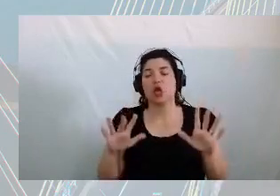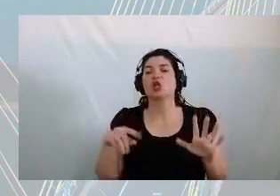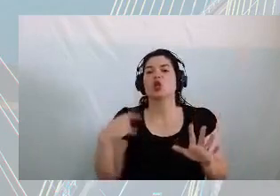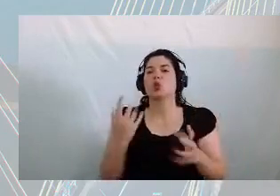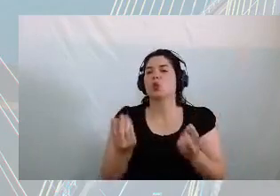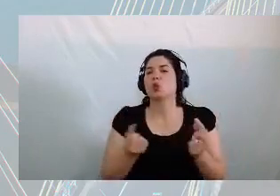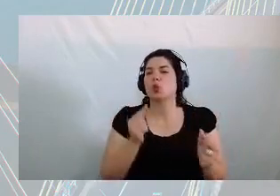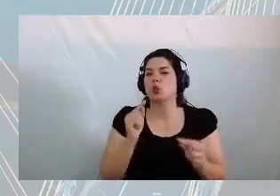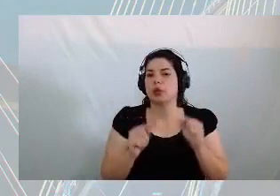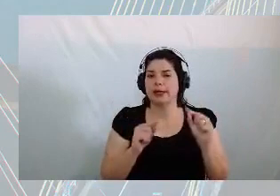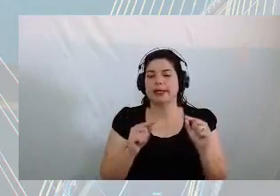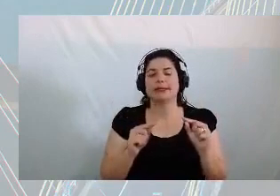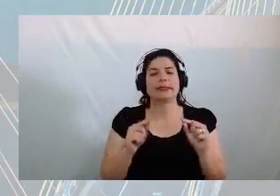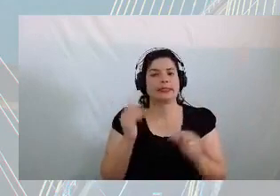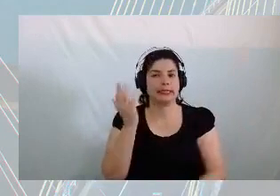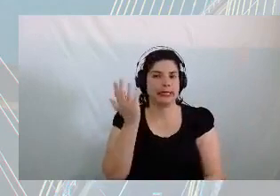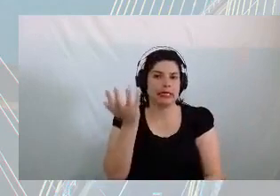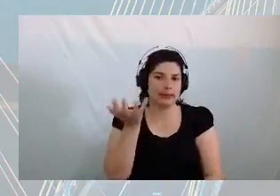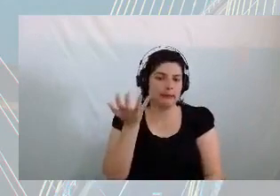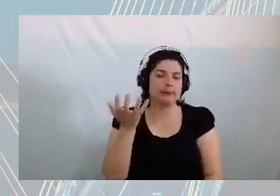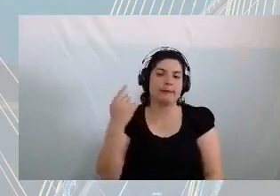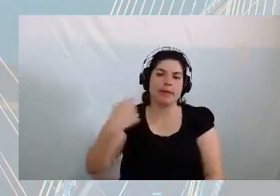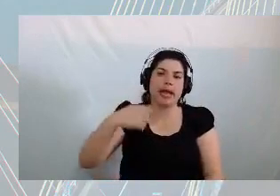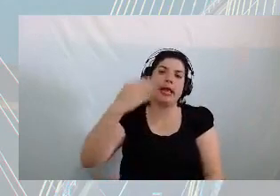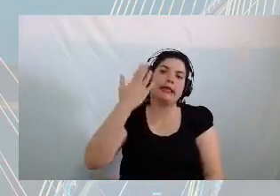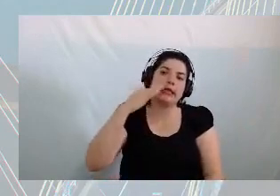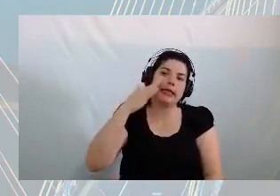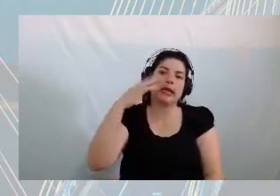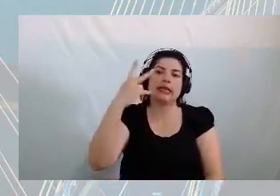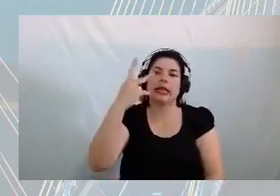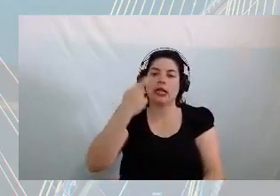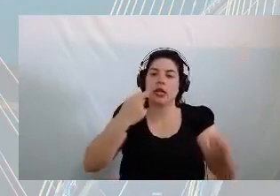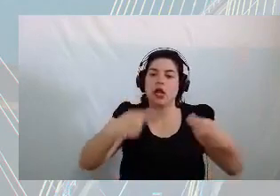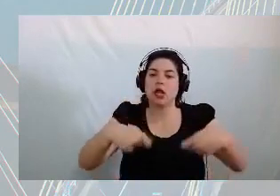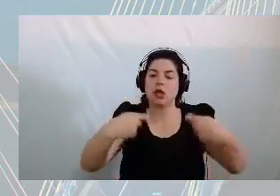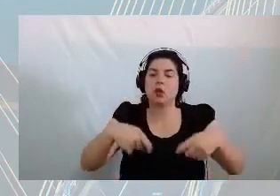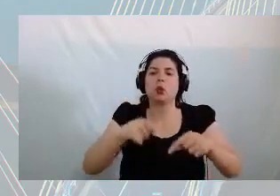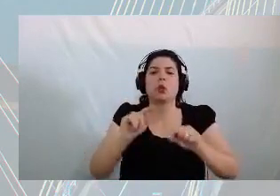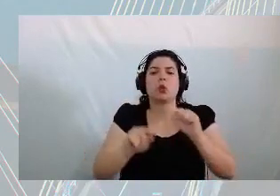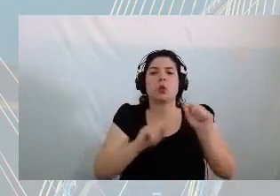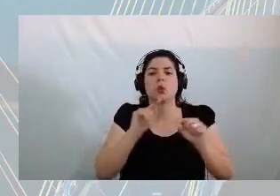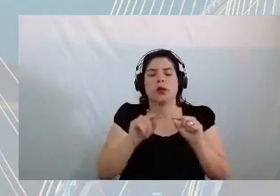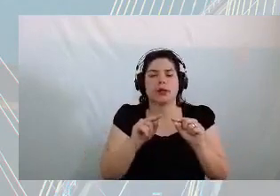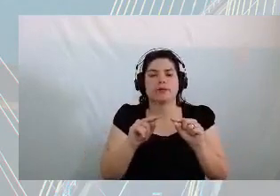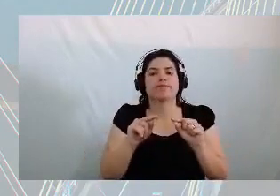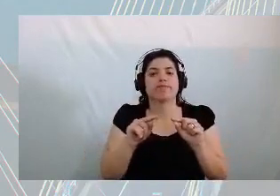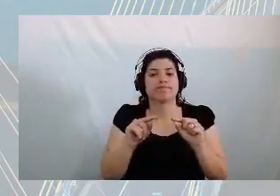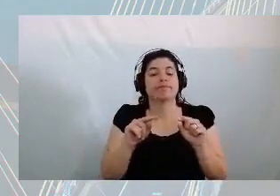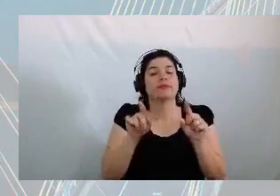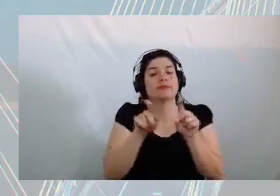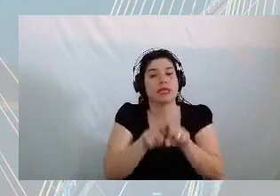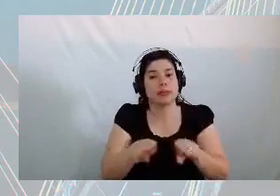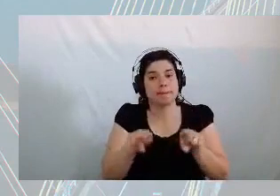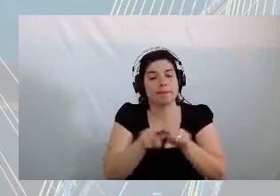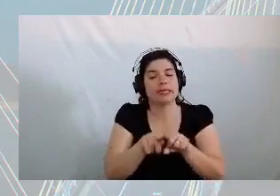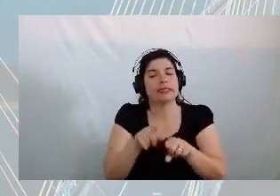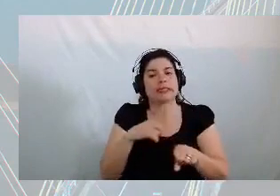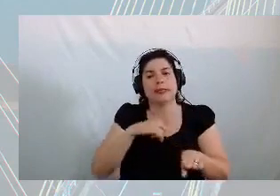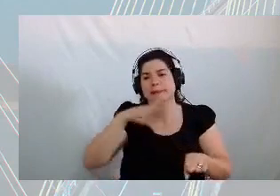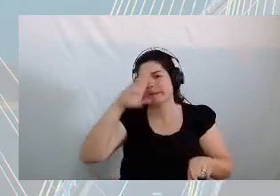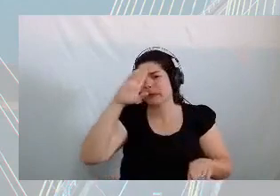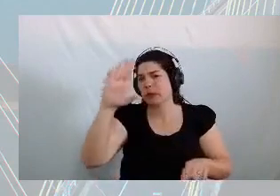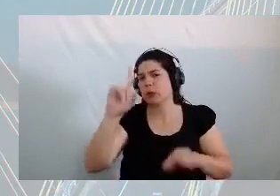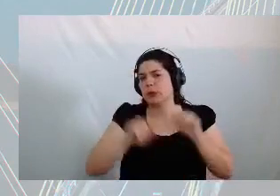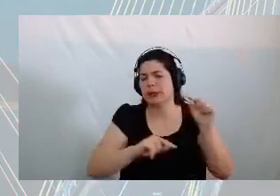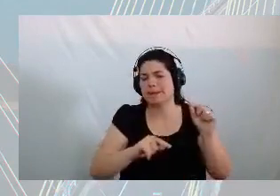visão. Entender qual é a real necessidade do negócio, né, do ponto de vista mais amplo, e ir derivando um ponto fundamental para os